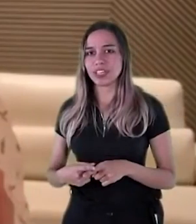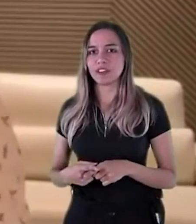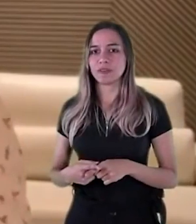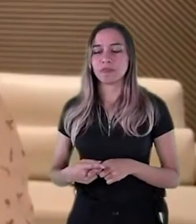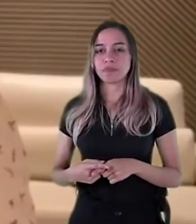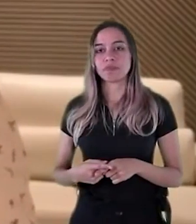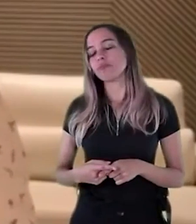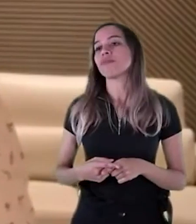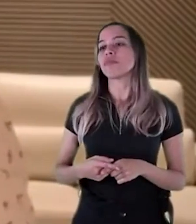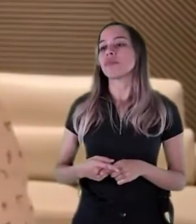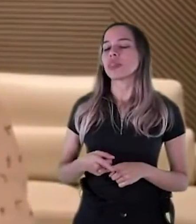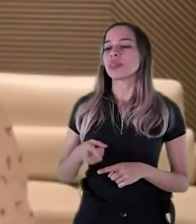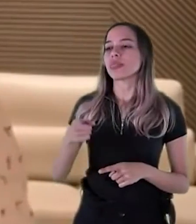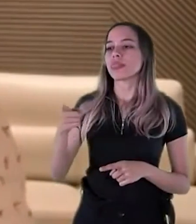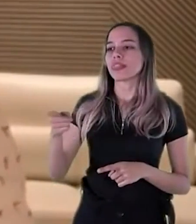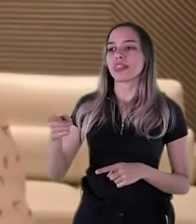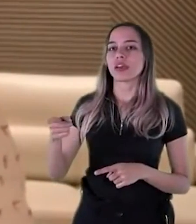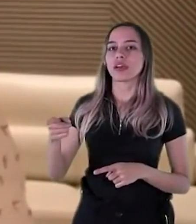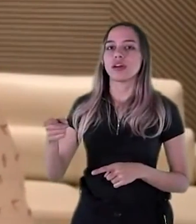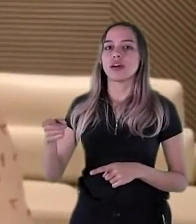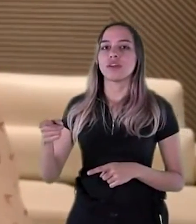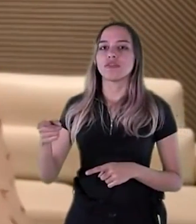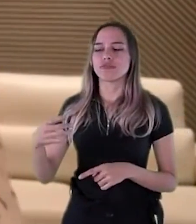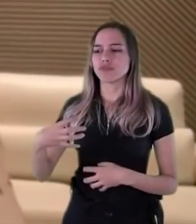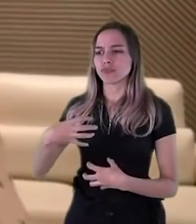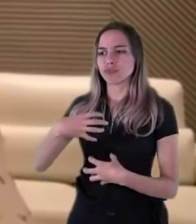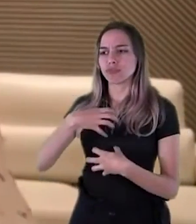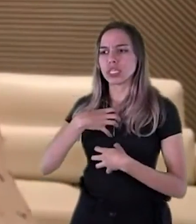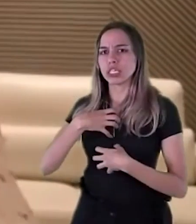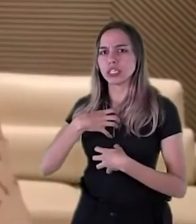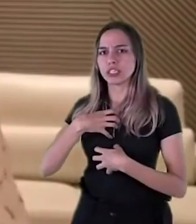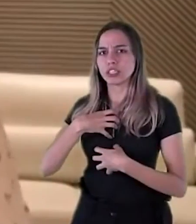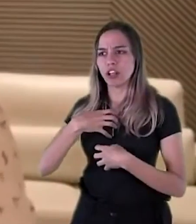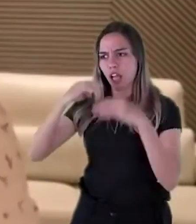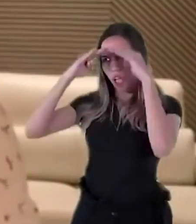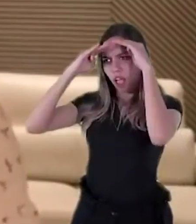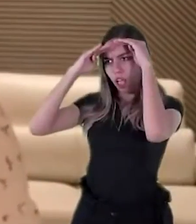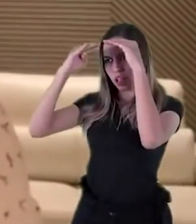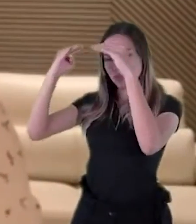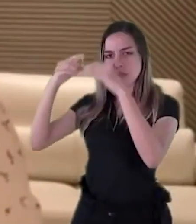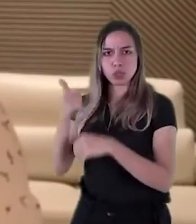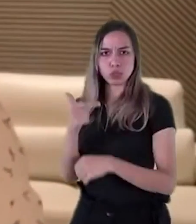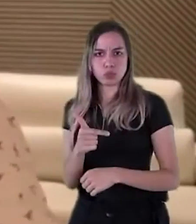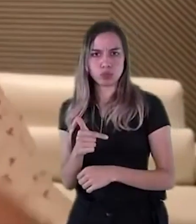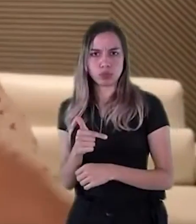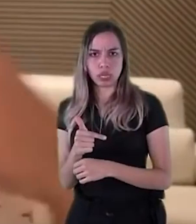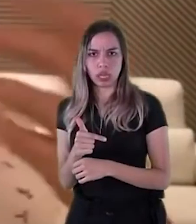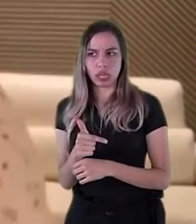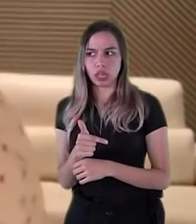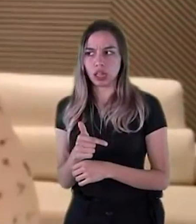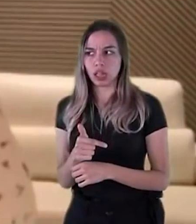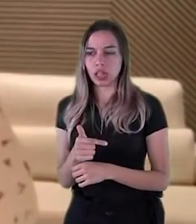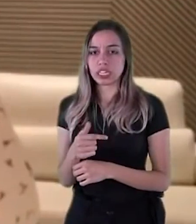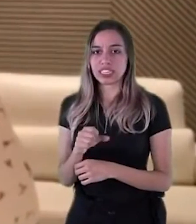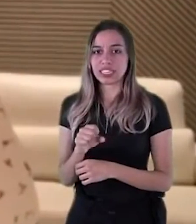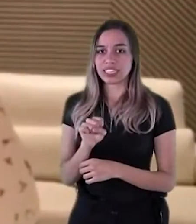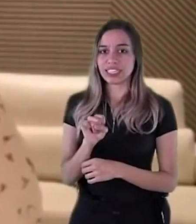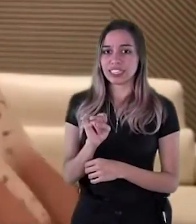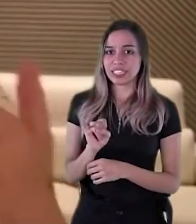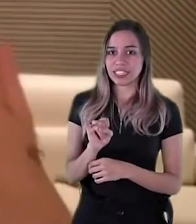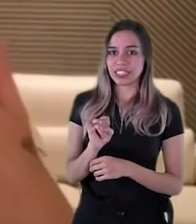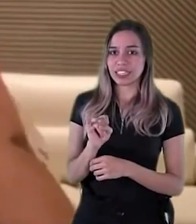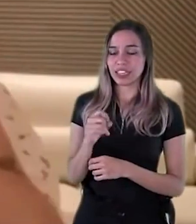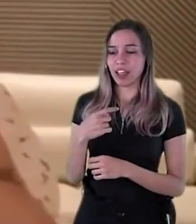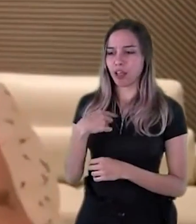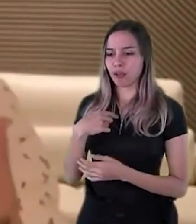sinta desrespeitado naquilo que sofreu. Então é muito perigoso eu instrumentalizar o sofrimento